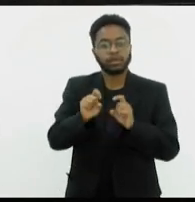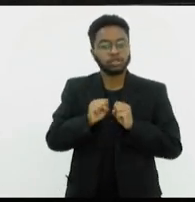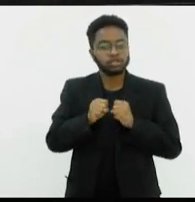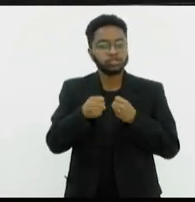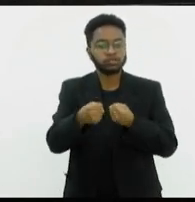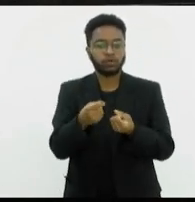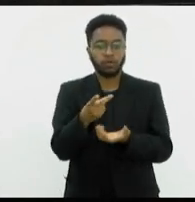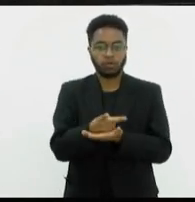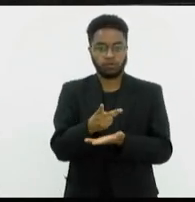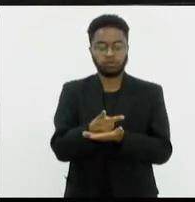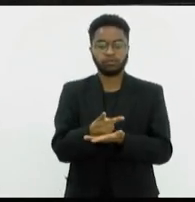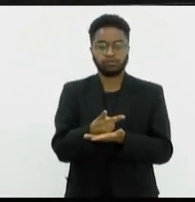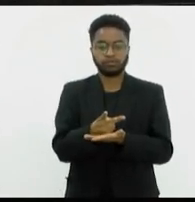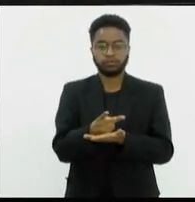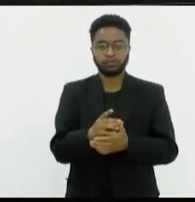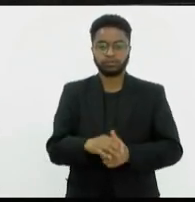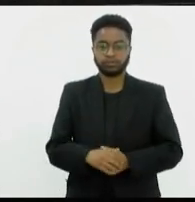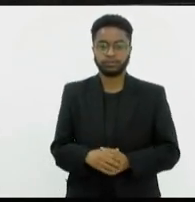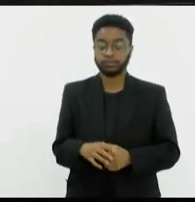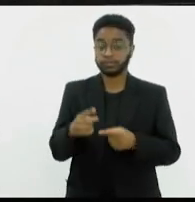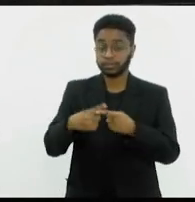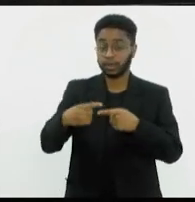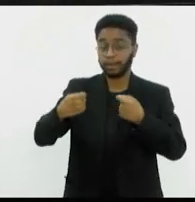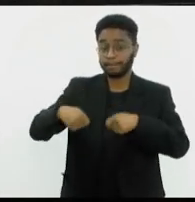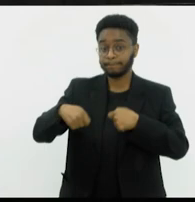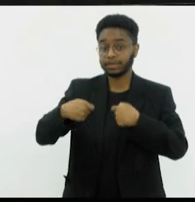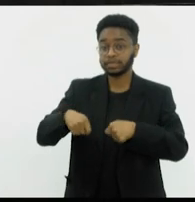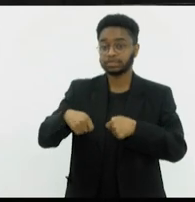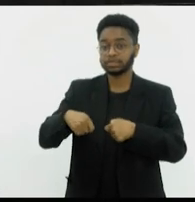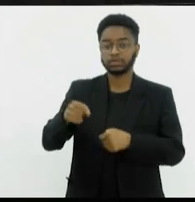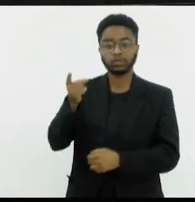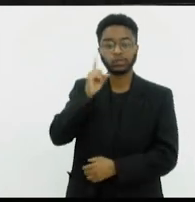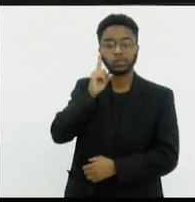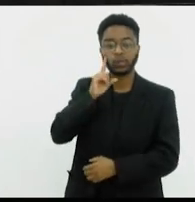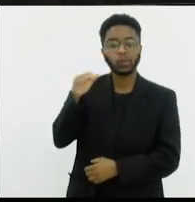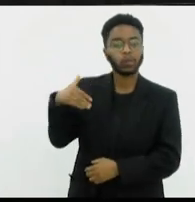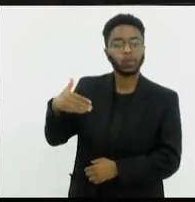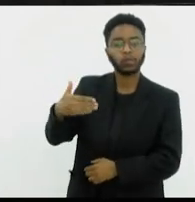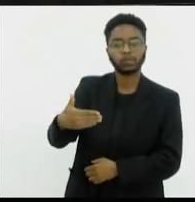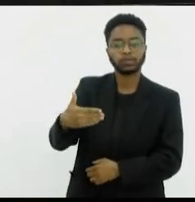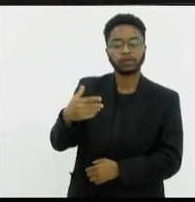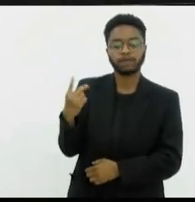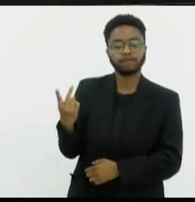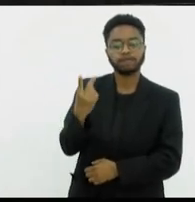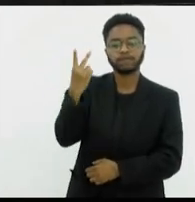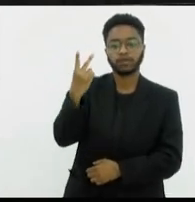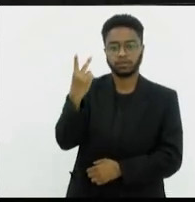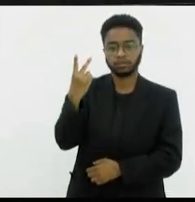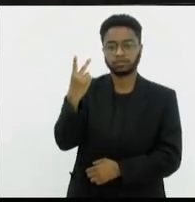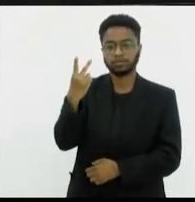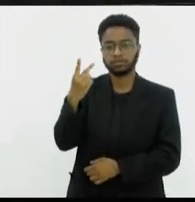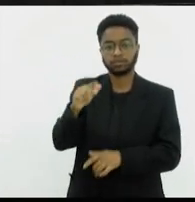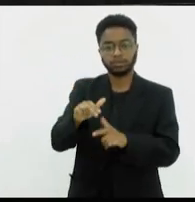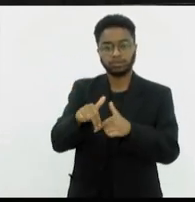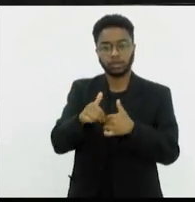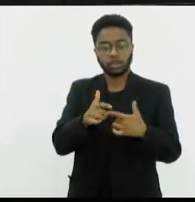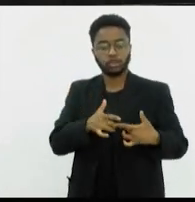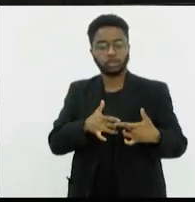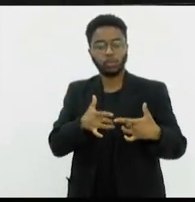dedicada, que precisa ser diariamente reconhecida pela sua